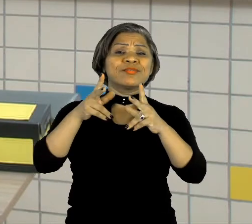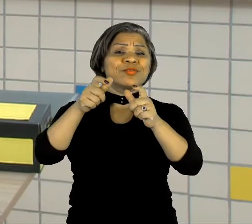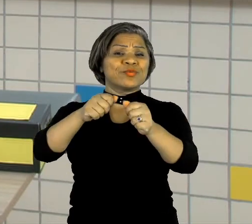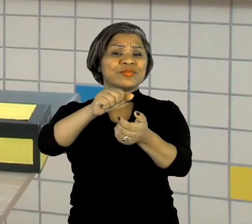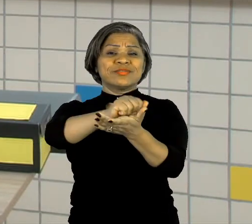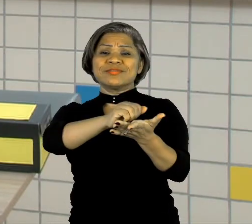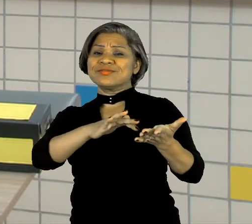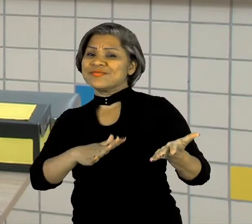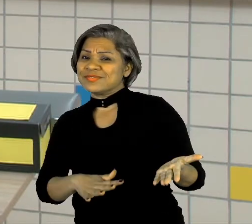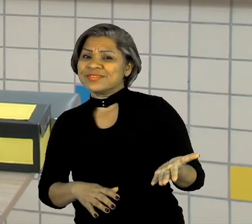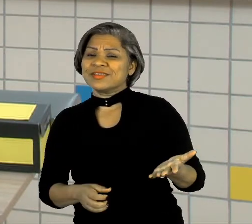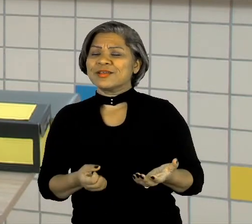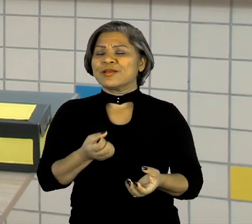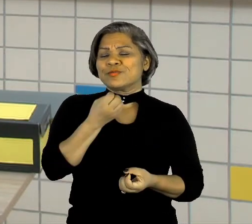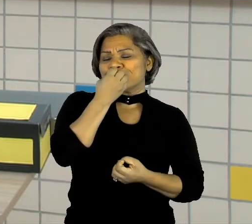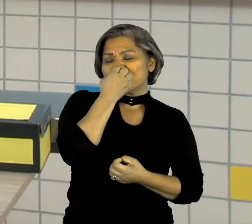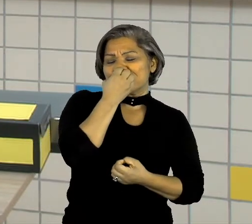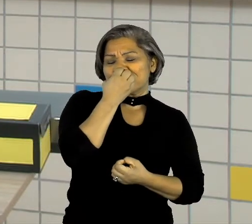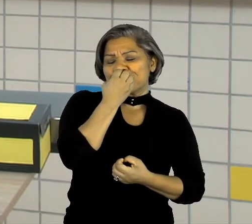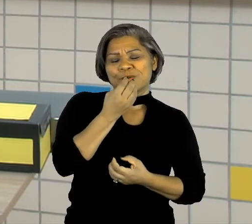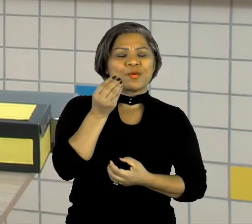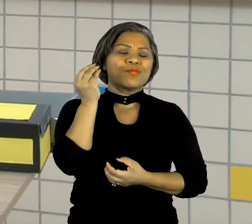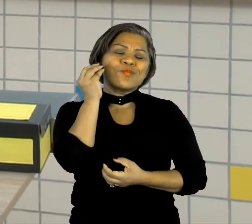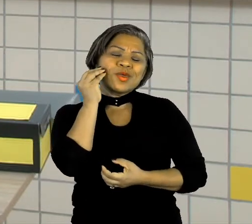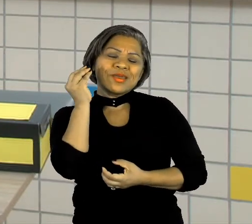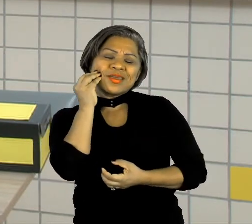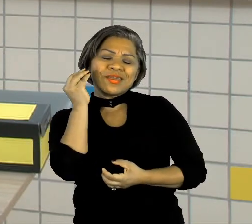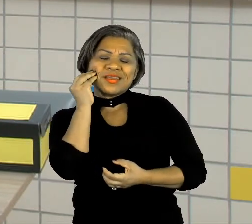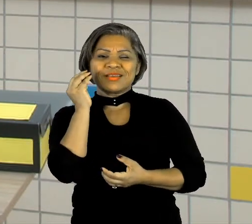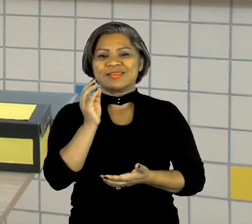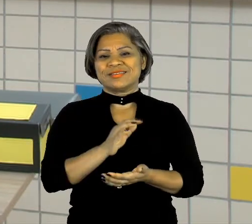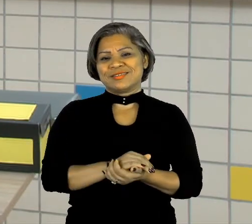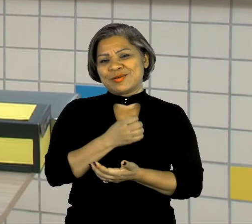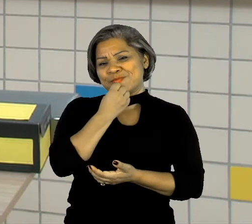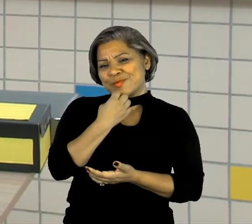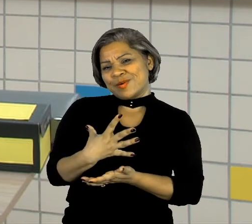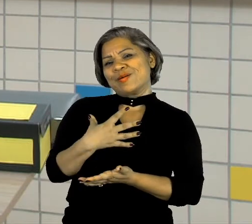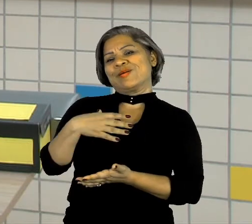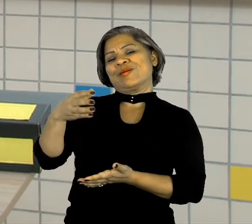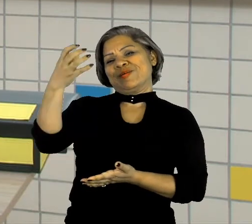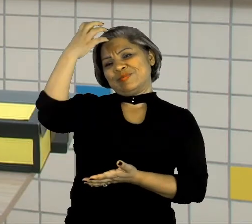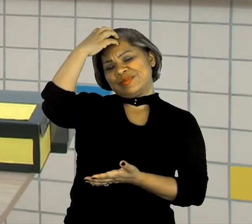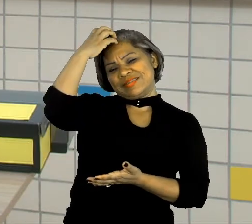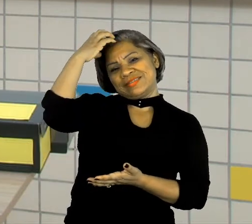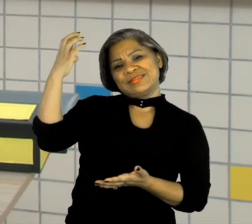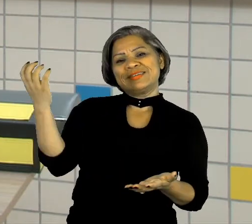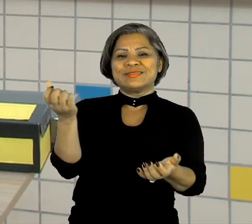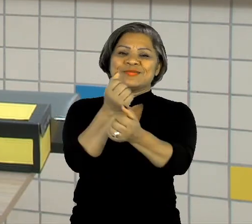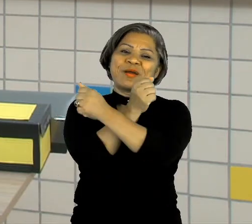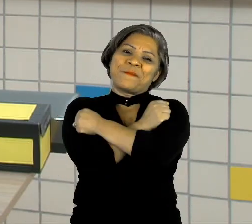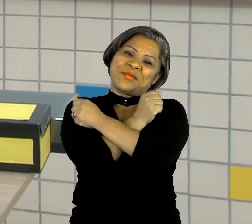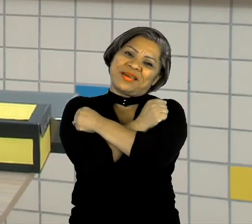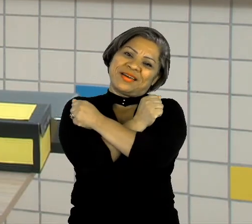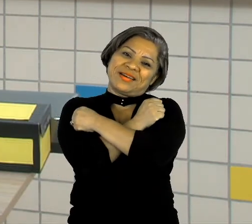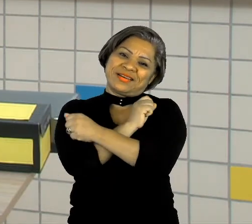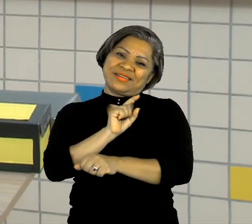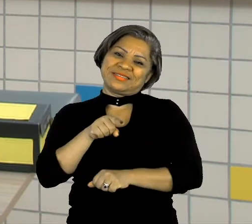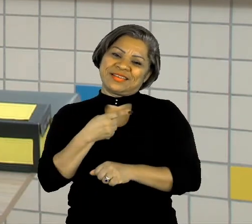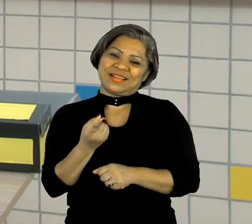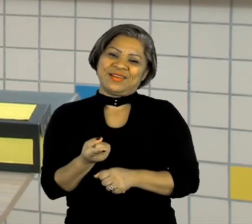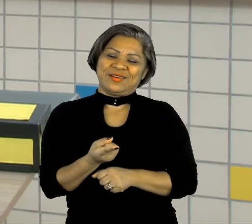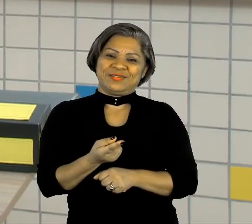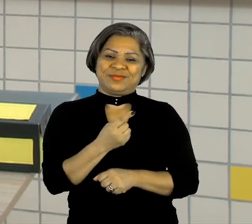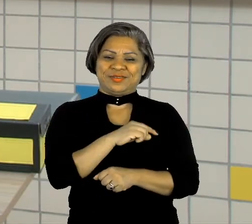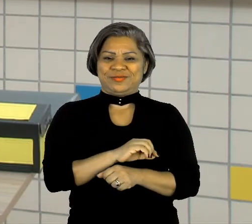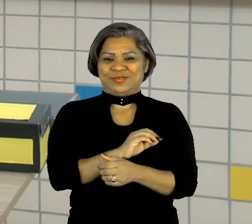Laura, que vocês fiquem bem. Logo, logo nós vamos estar de volta. E um abraço aqui da Francisquinha e o meu abraço.